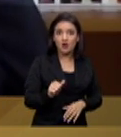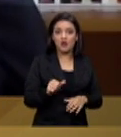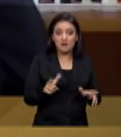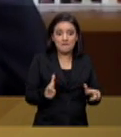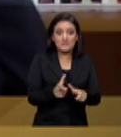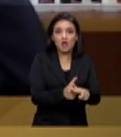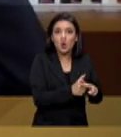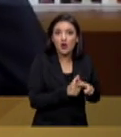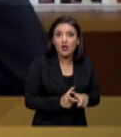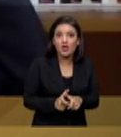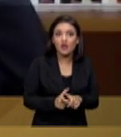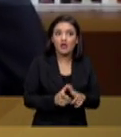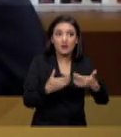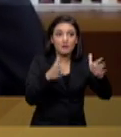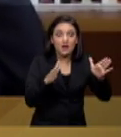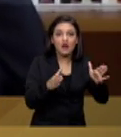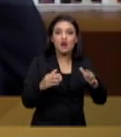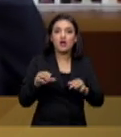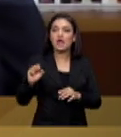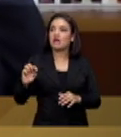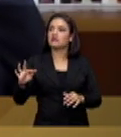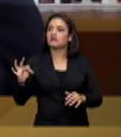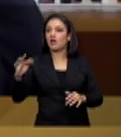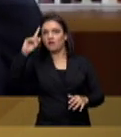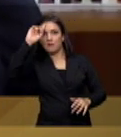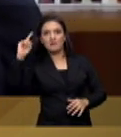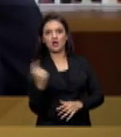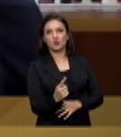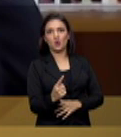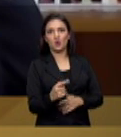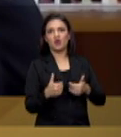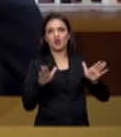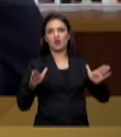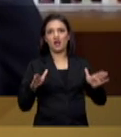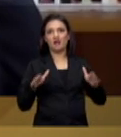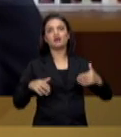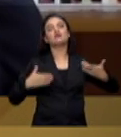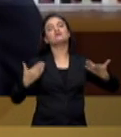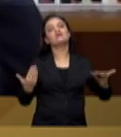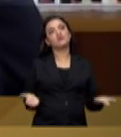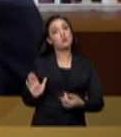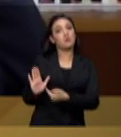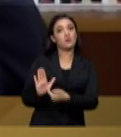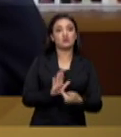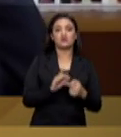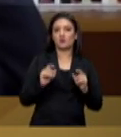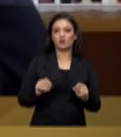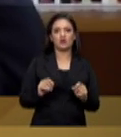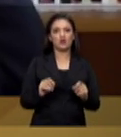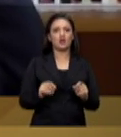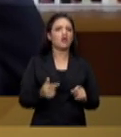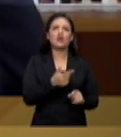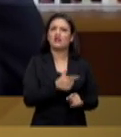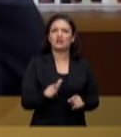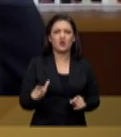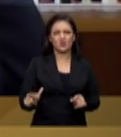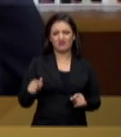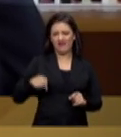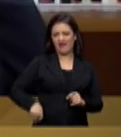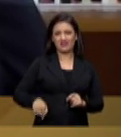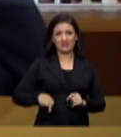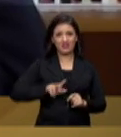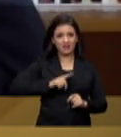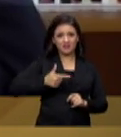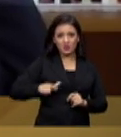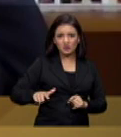determinação do Supremo Tribunal Federal, a demonstrar que aqui não se fazem distinções